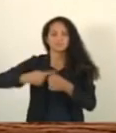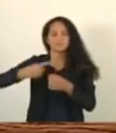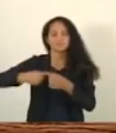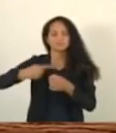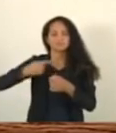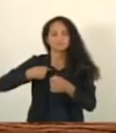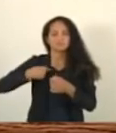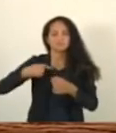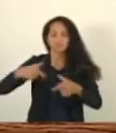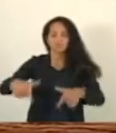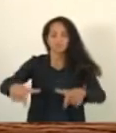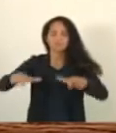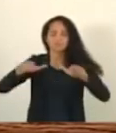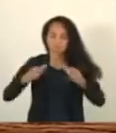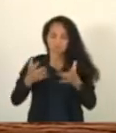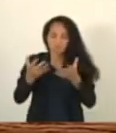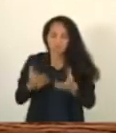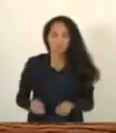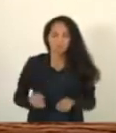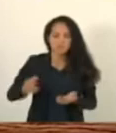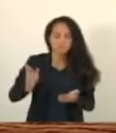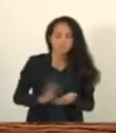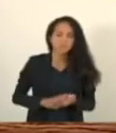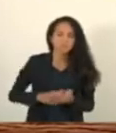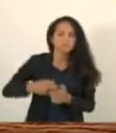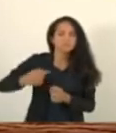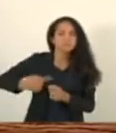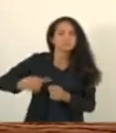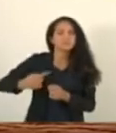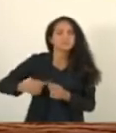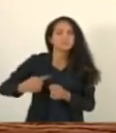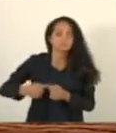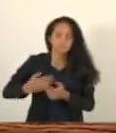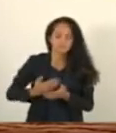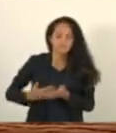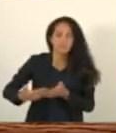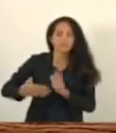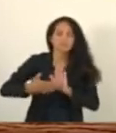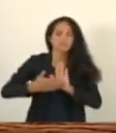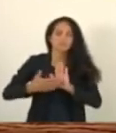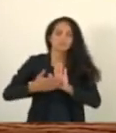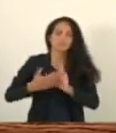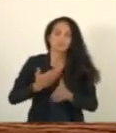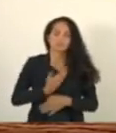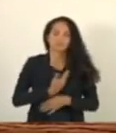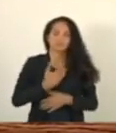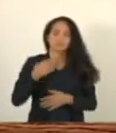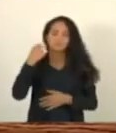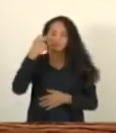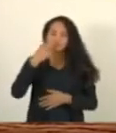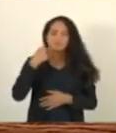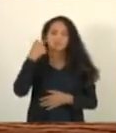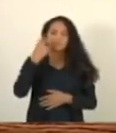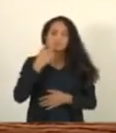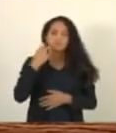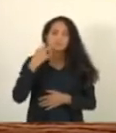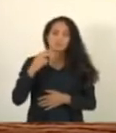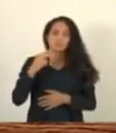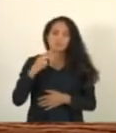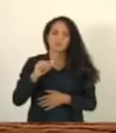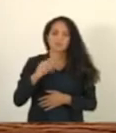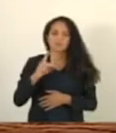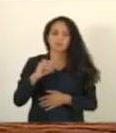de cidadão de Itarana pelas mãos do Legislativo Municipal, a partir da indicação do amigo vereador,